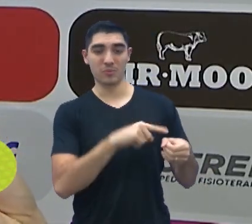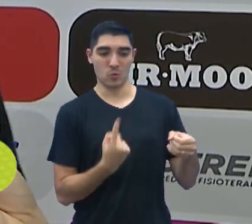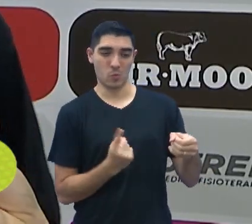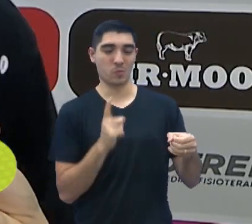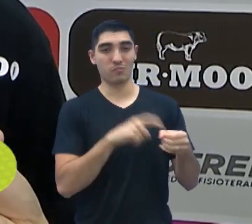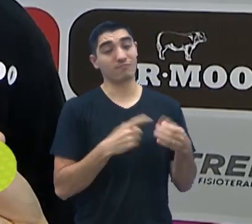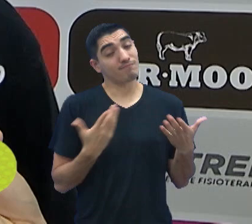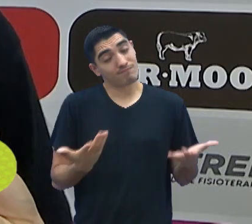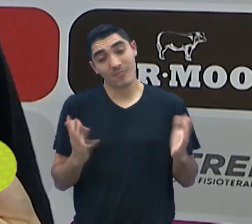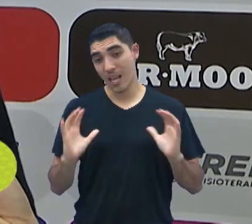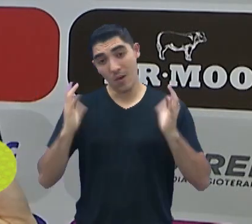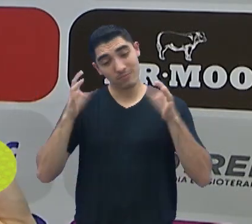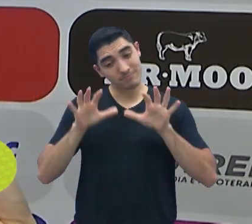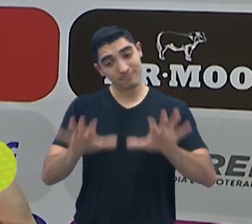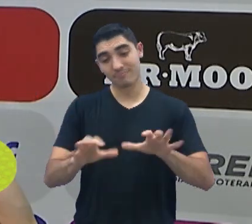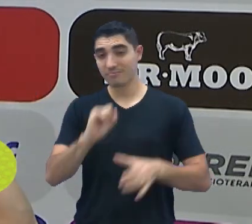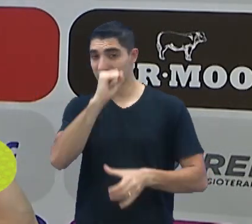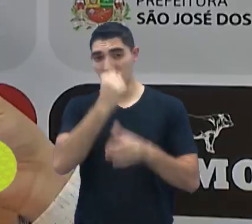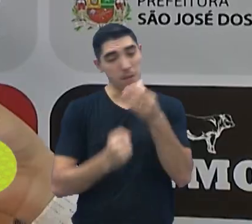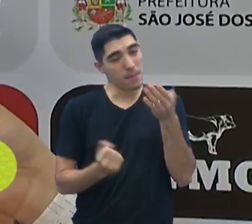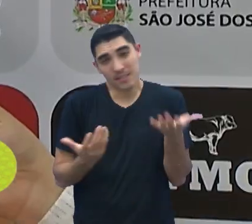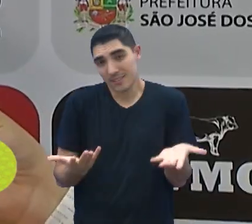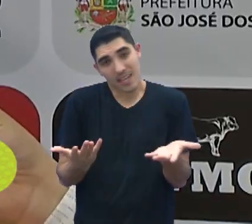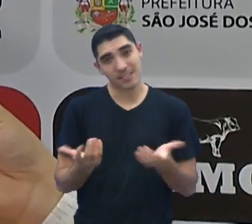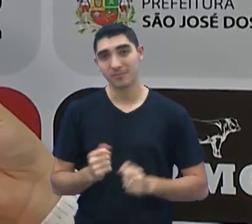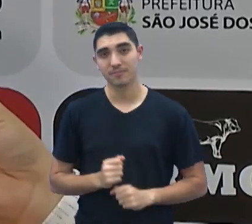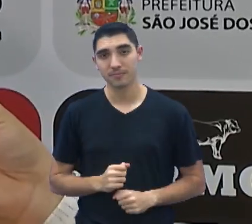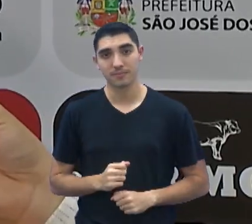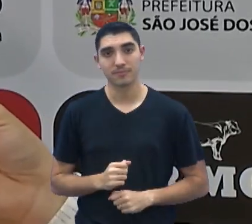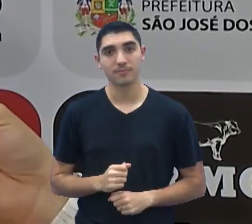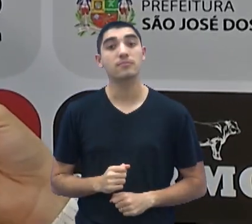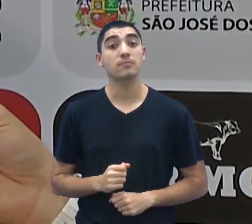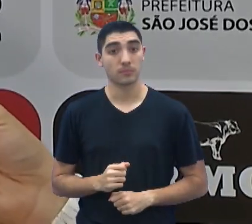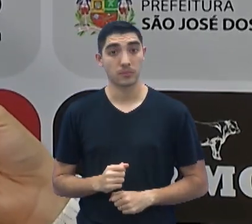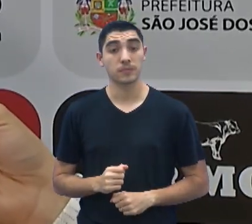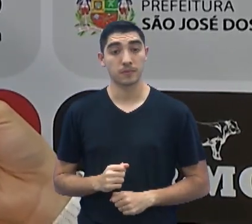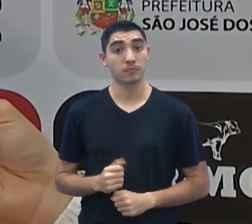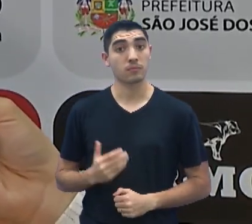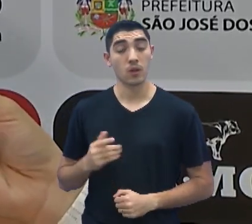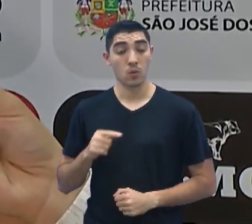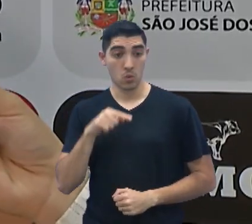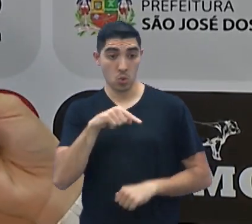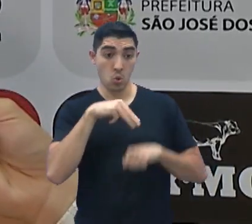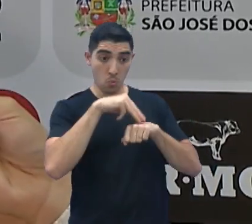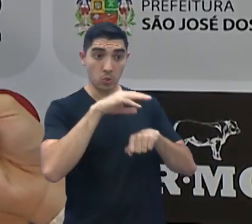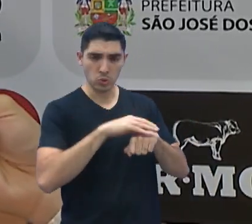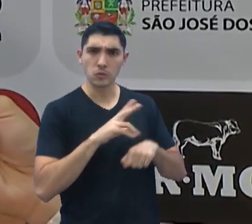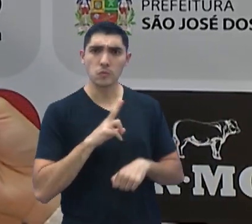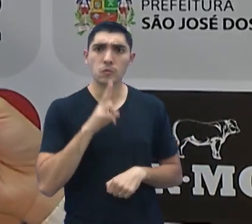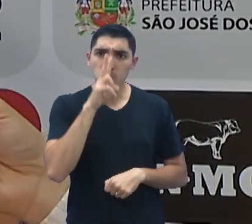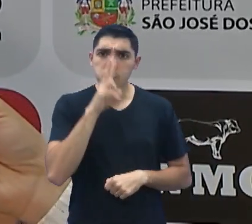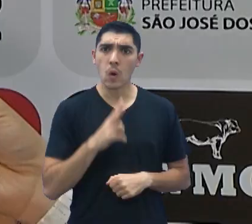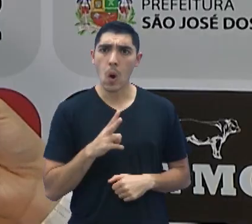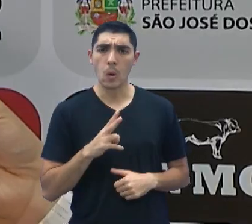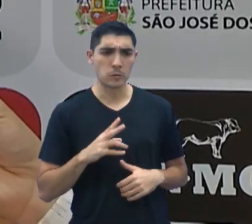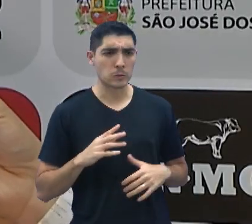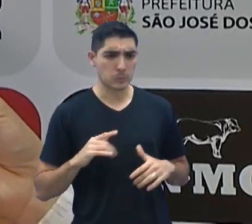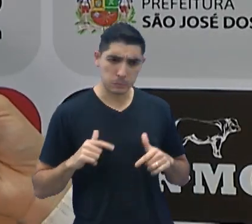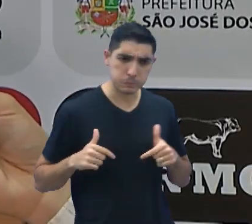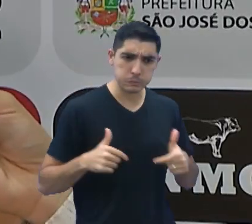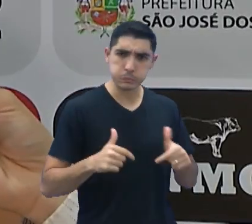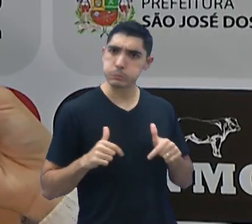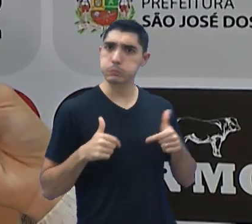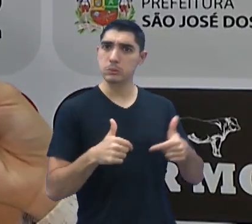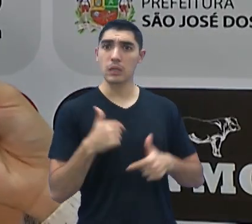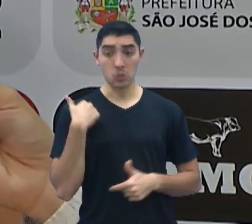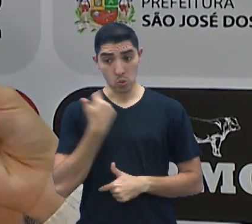imperdoável, o basquete não perdoa certos erros, né? Eles são uma equipe intensa, a gente conseguiu fazer com que a gente